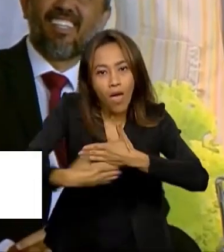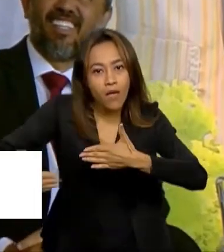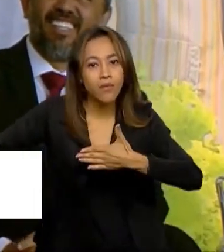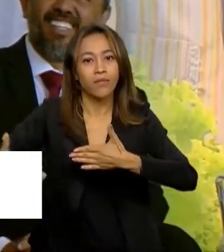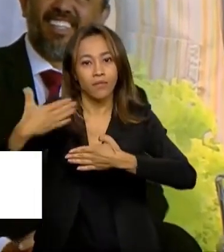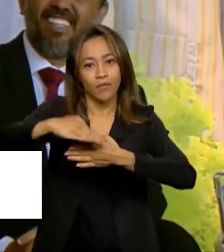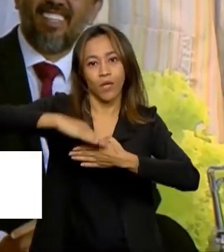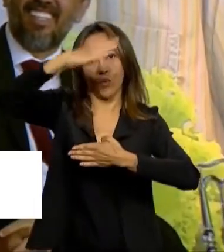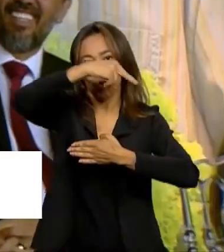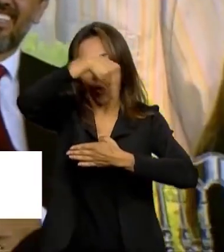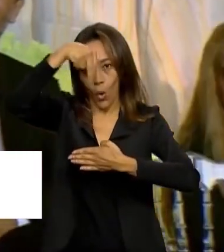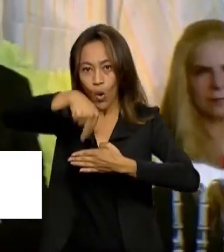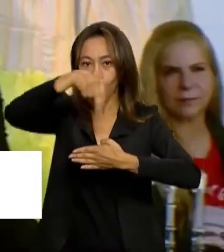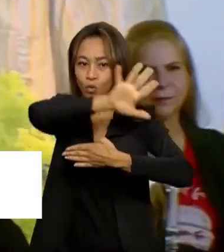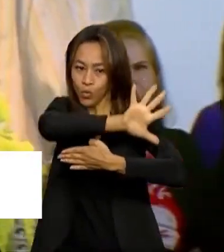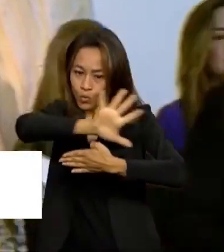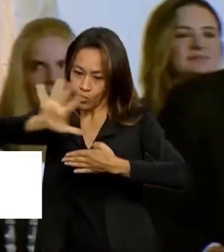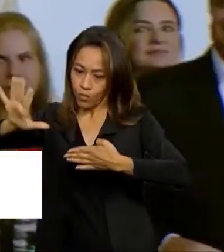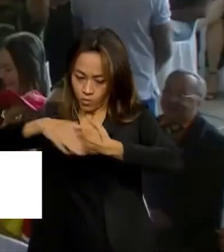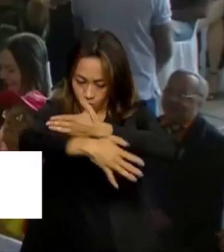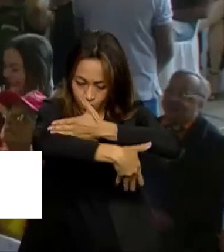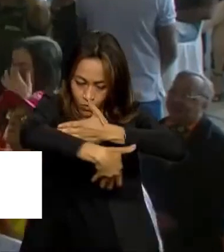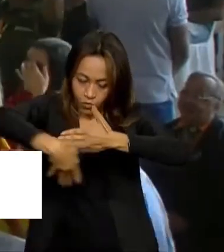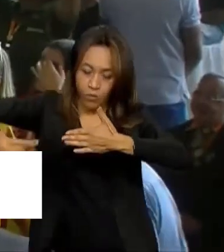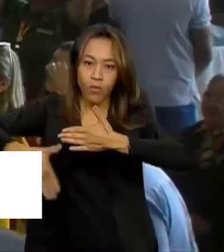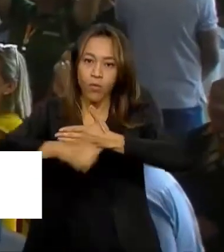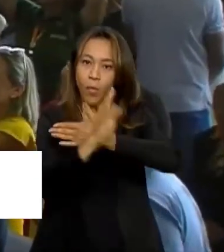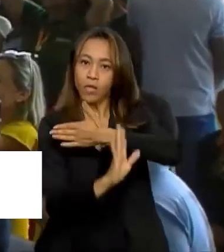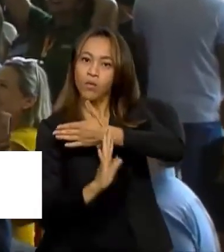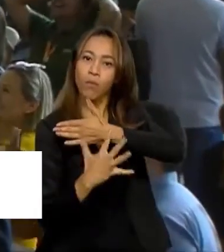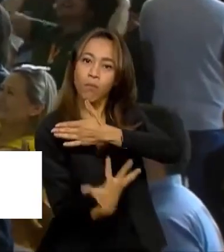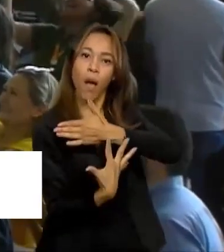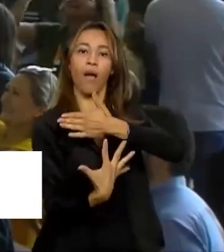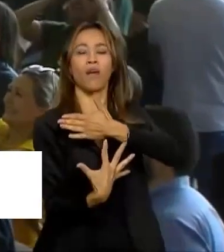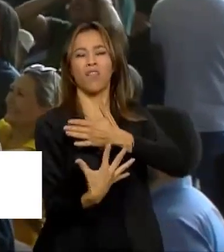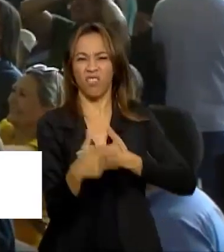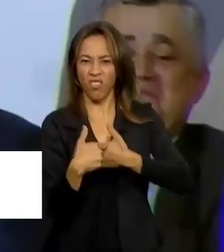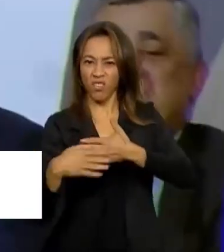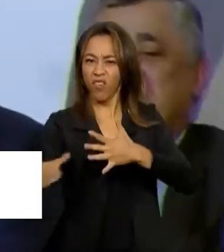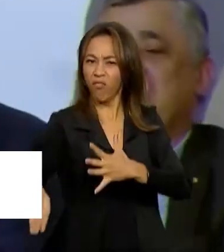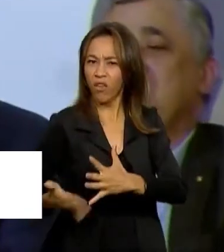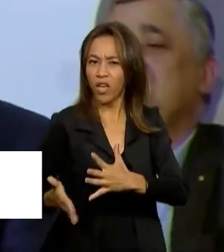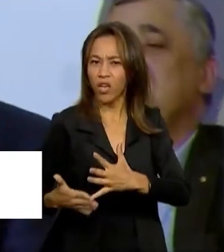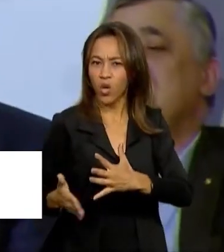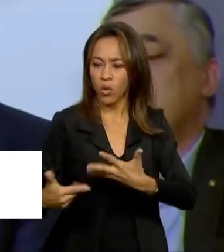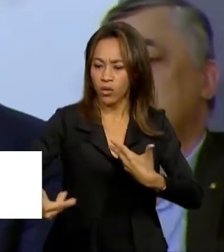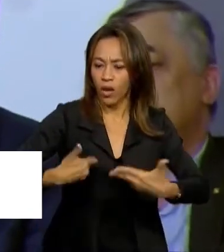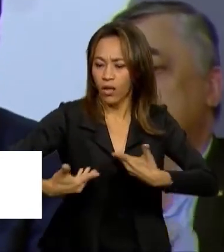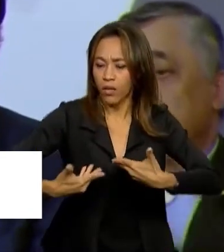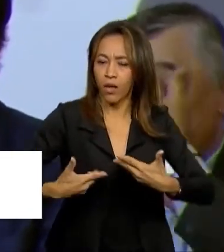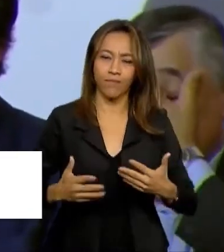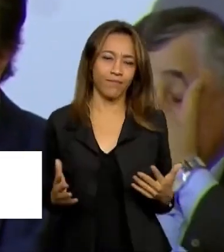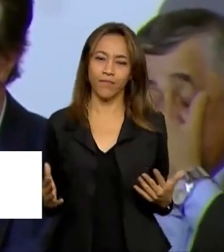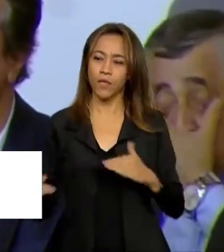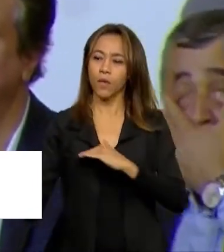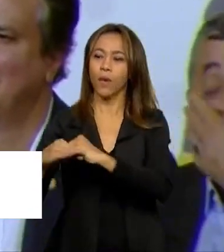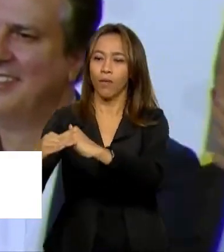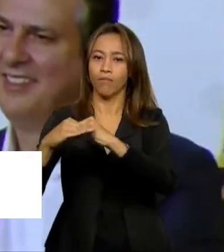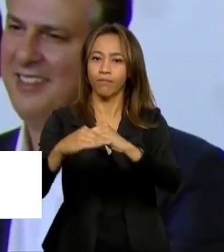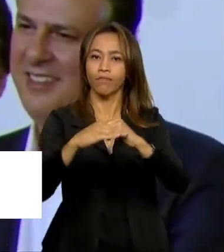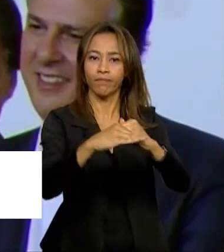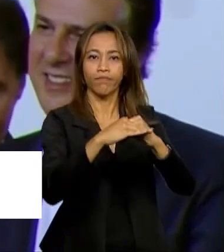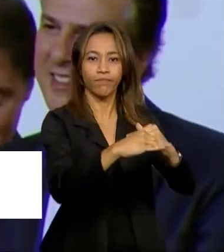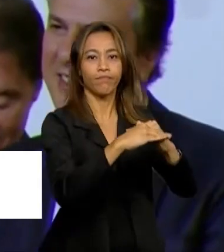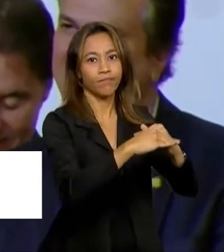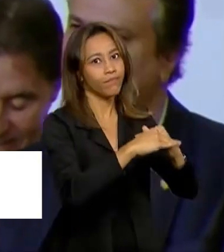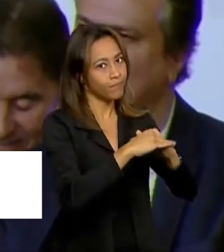que a gente é agora. A gente não aceita mais ser tratado como inferior. A gente quer ser tratado em igualdade de condições. E o